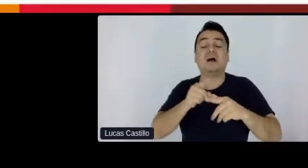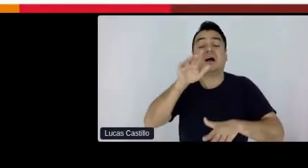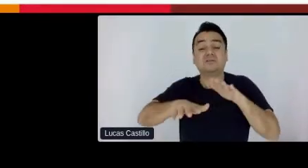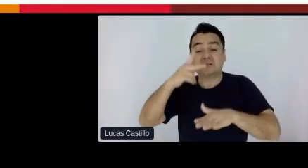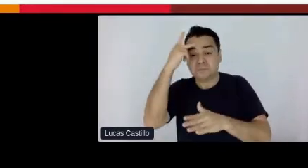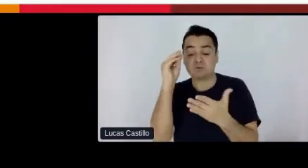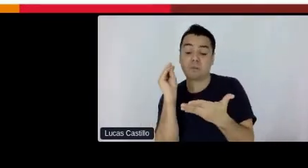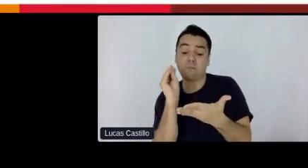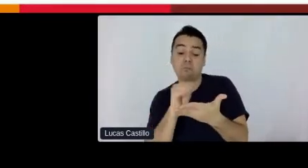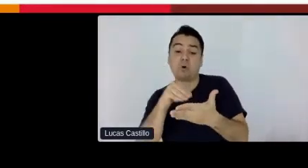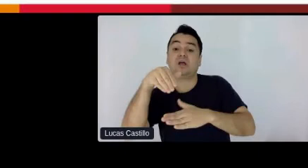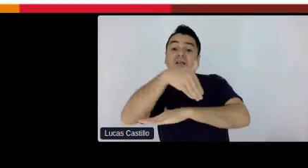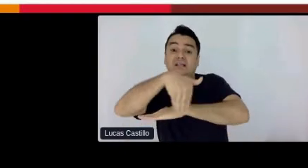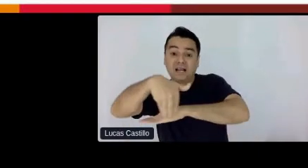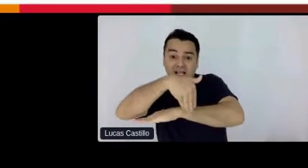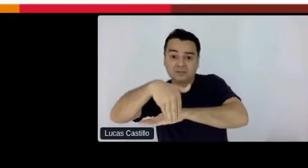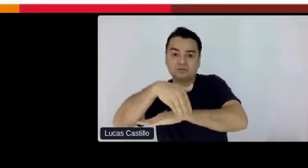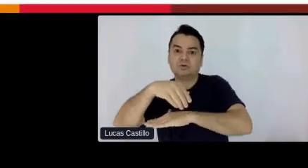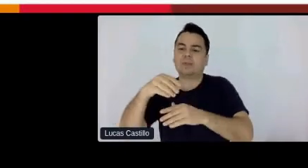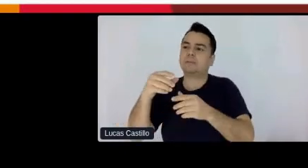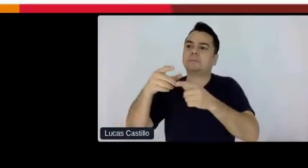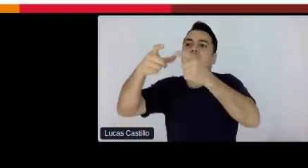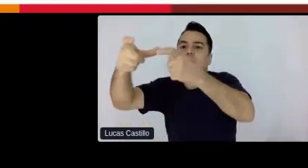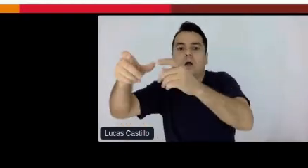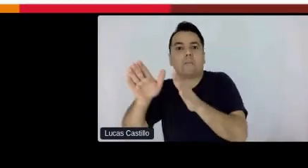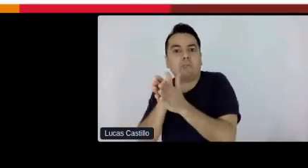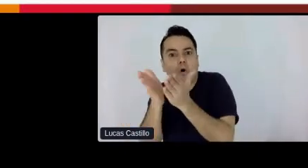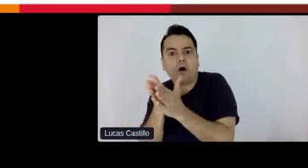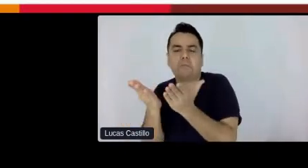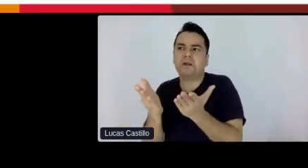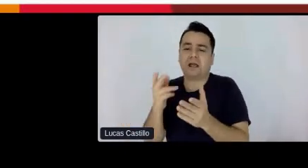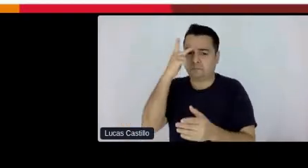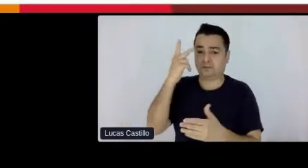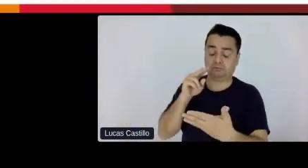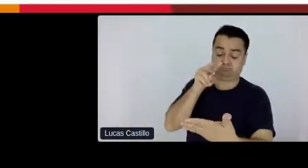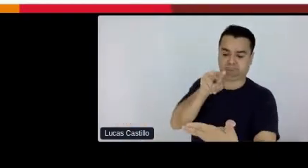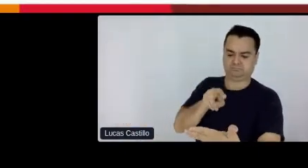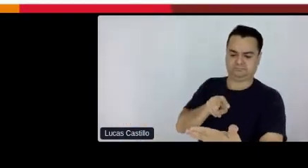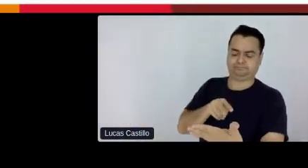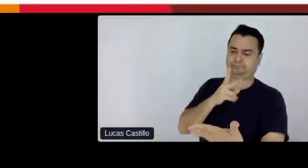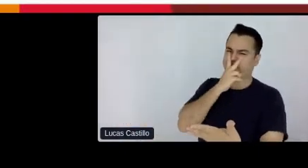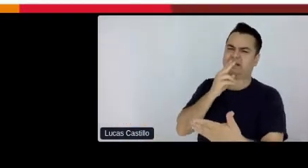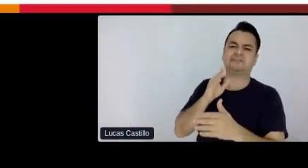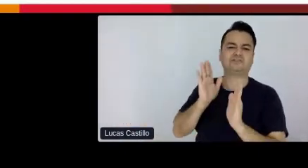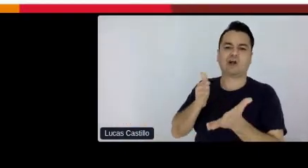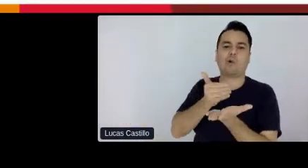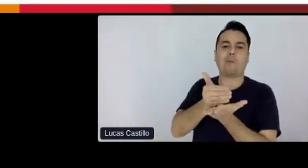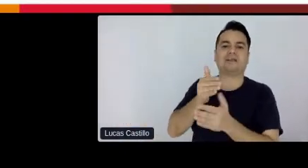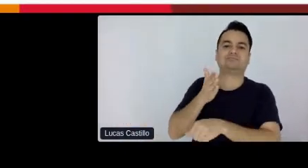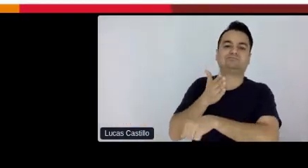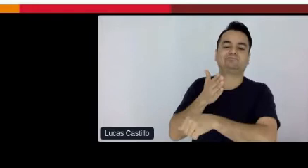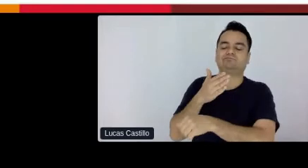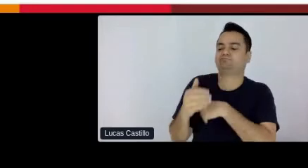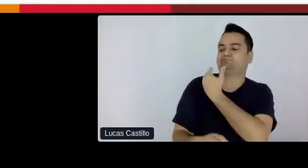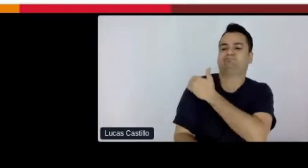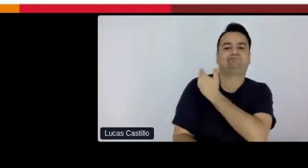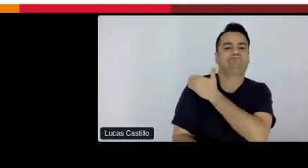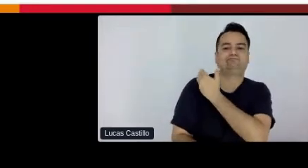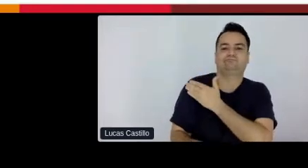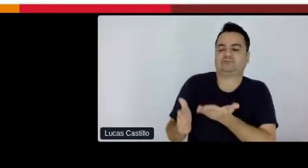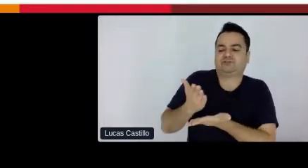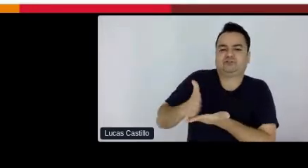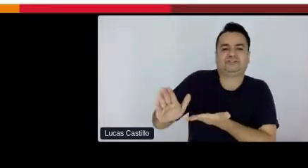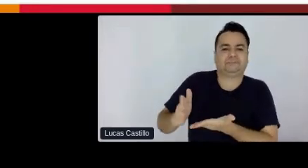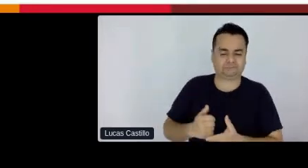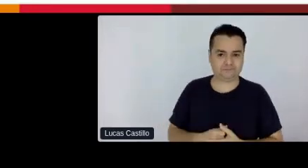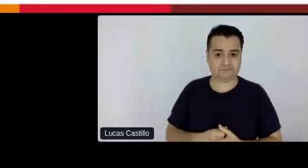outra área? Então, é bom a gente estar atento porque a gente está lidando com pessoas. Certo, pessoal? Então, vamos lá. Ponto 7.